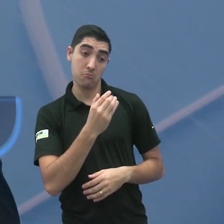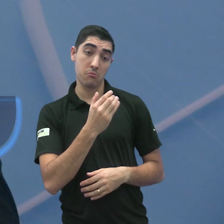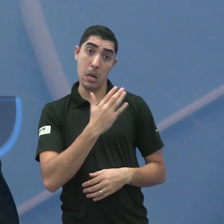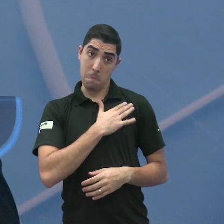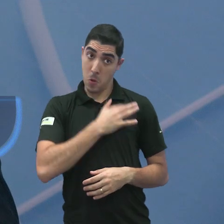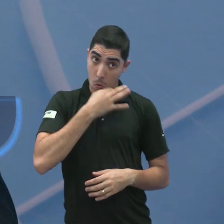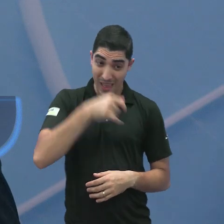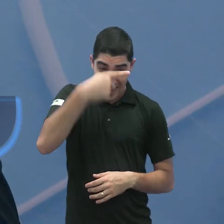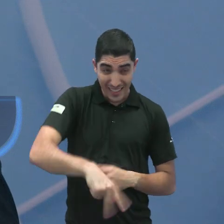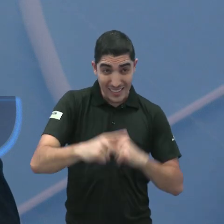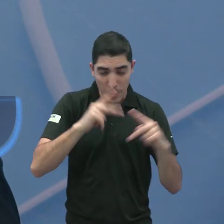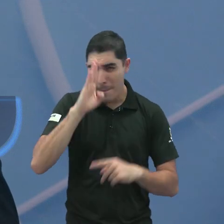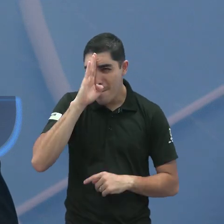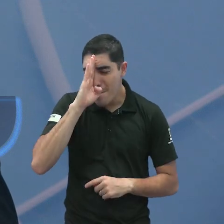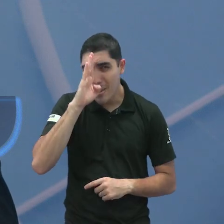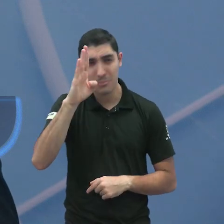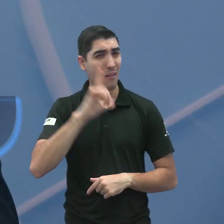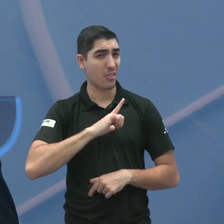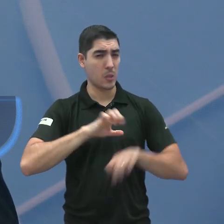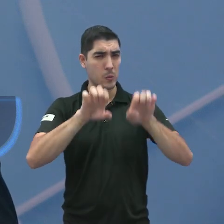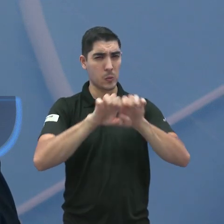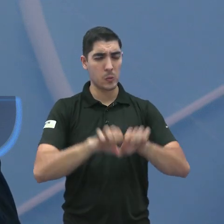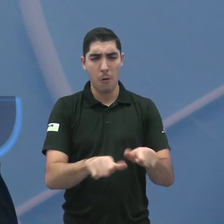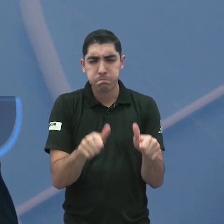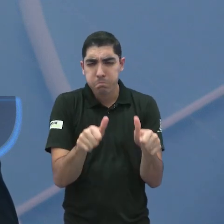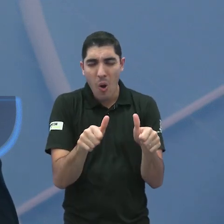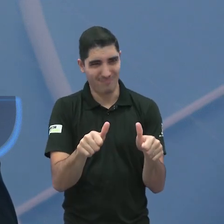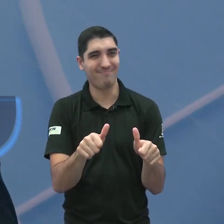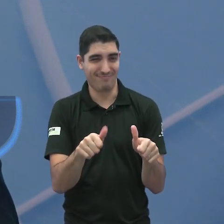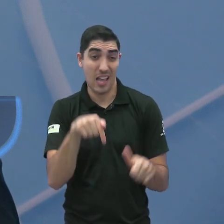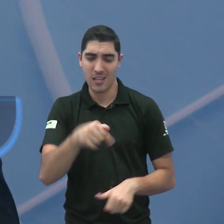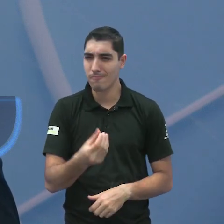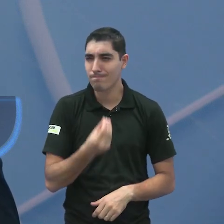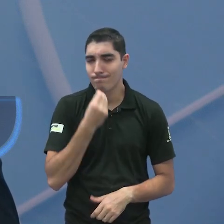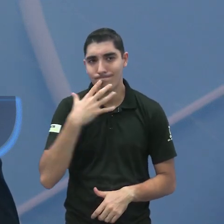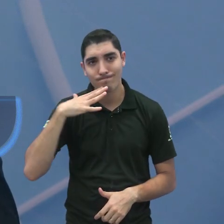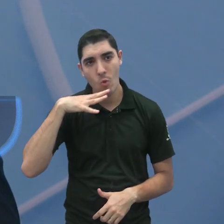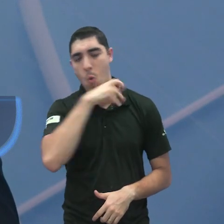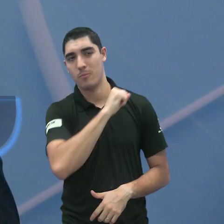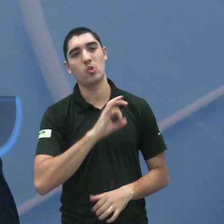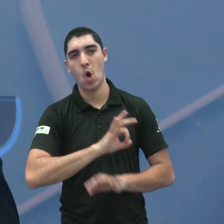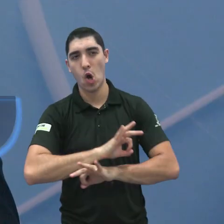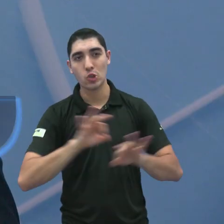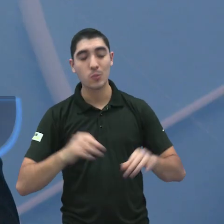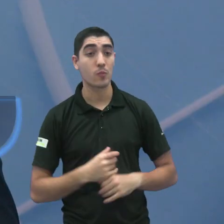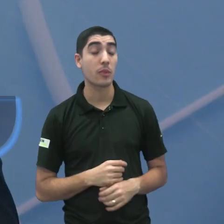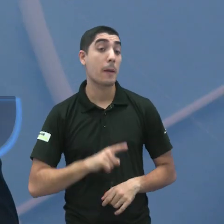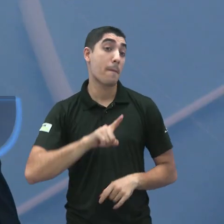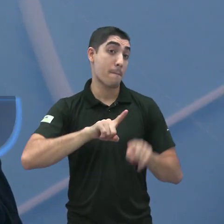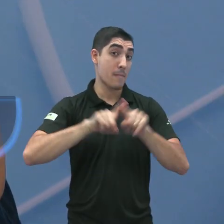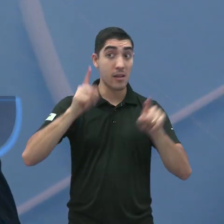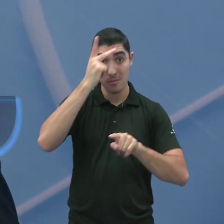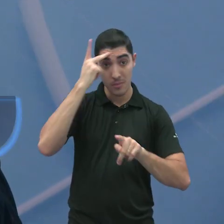Eu acredito que São José, principalmente, é uma cidade muito estruturada, eu acho que nós somos privilegiados aqui, né? Eu acredito que a atração